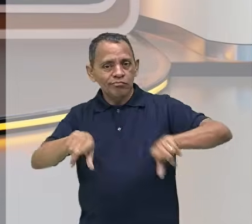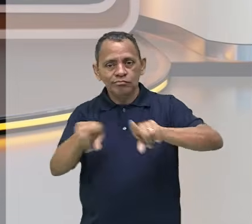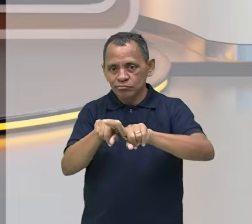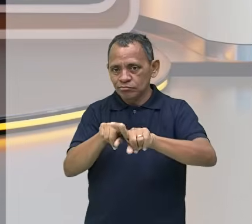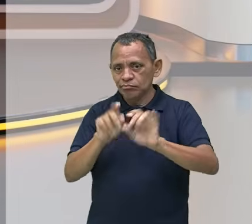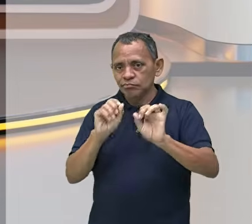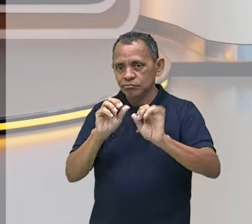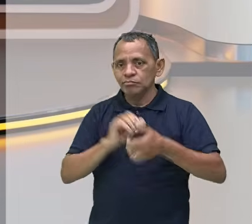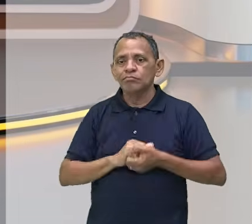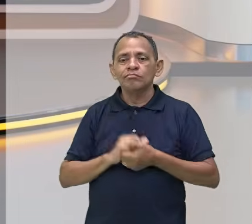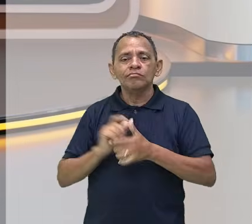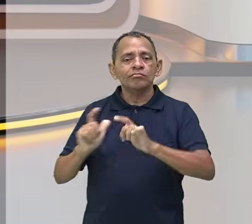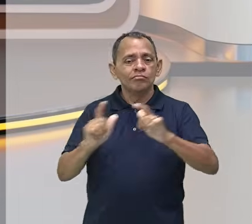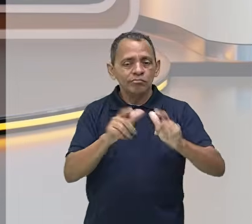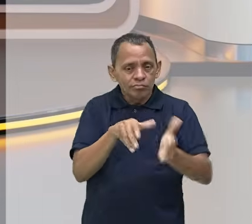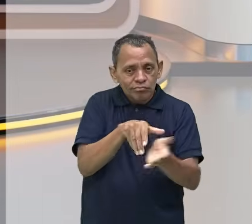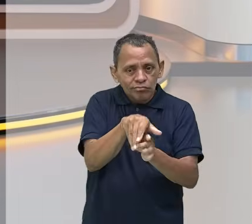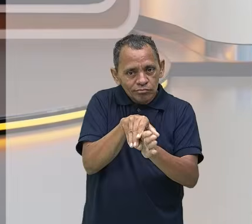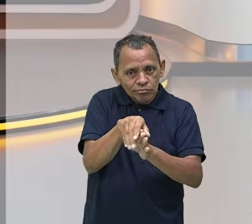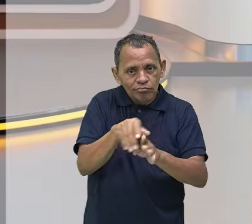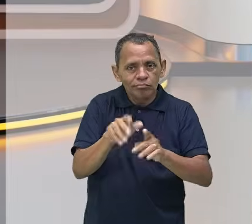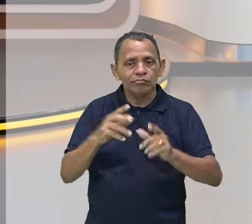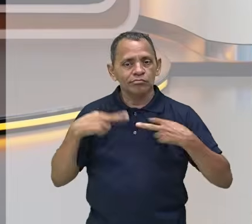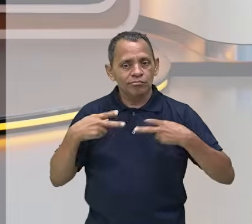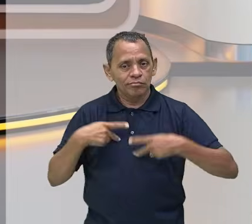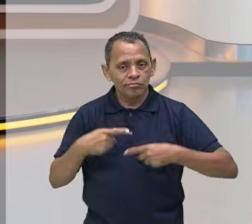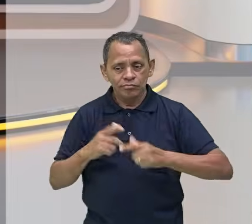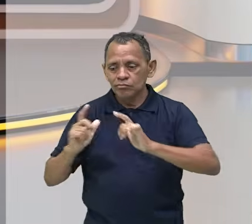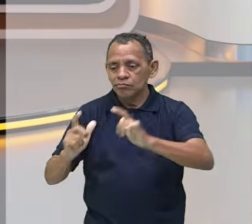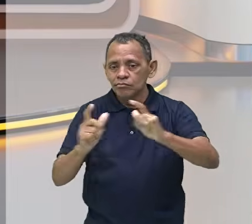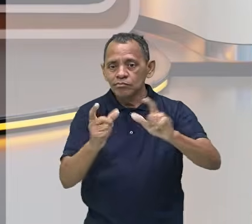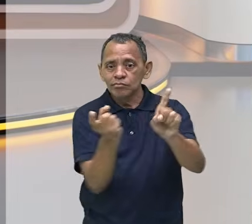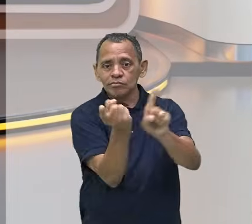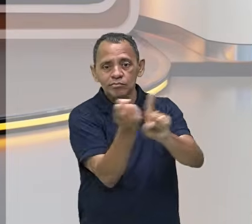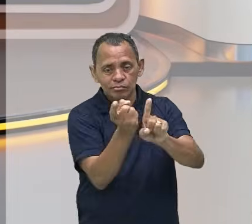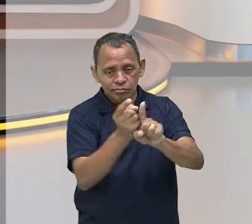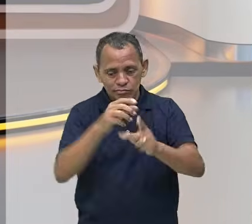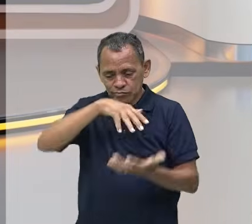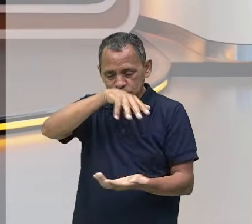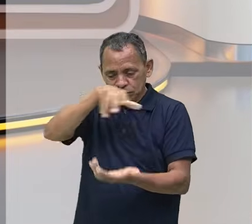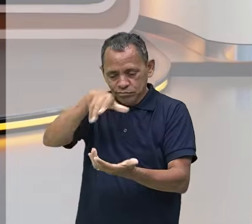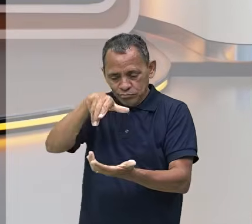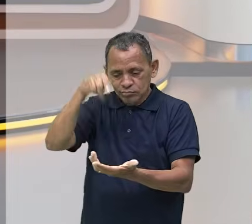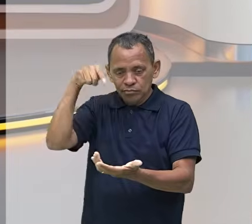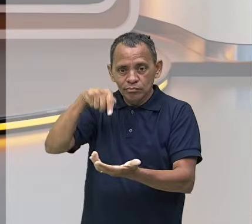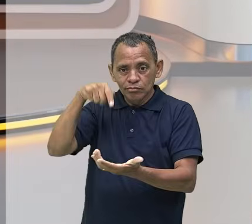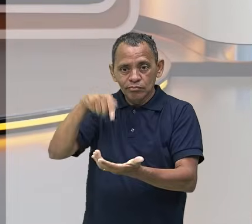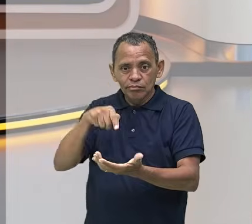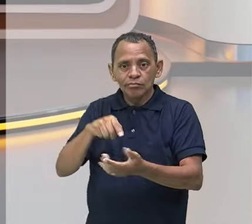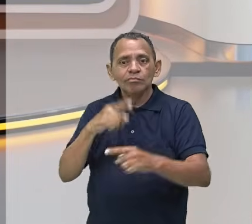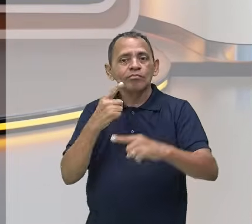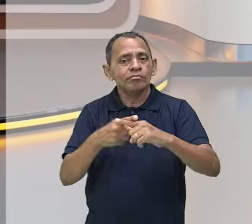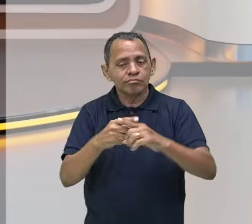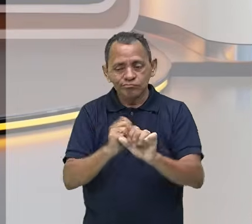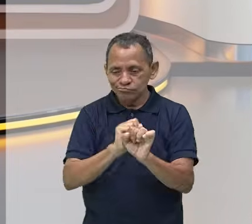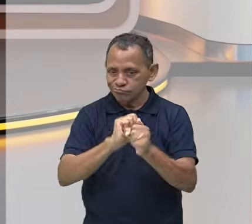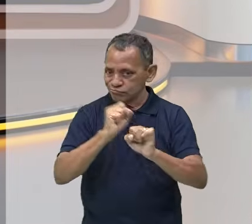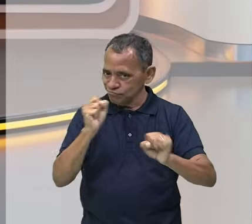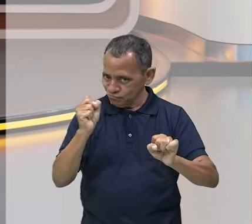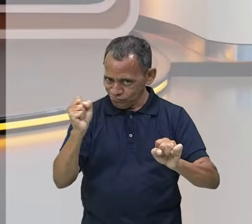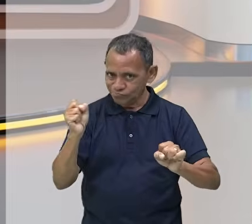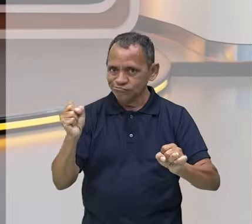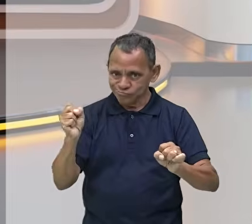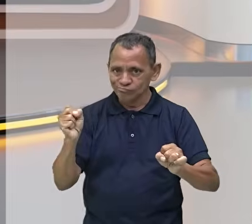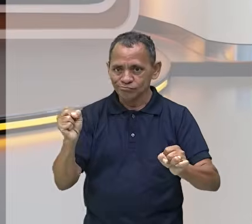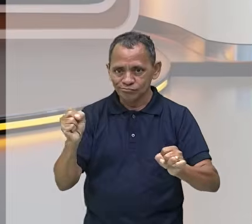vão existir para o ser humano ele acabar se localizando no planeta, porque pela vasta extensão que nós temos aí,